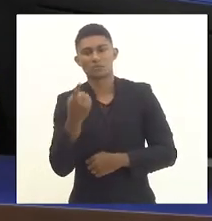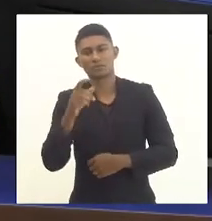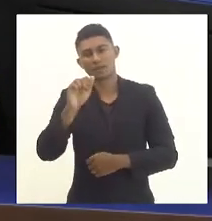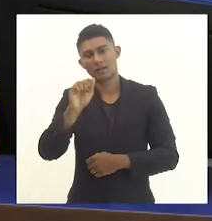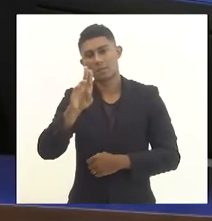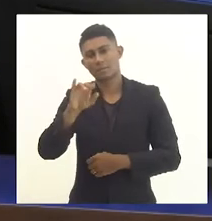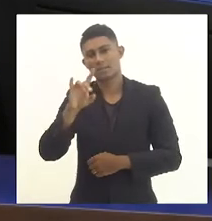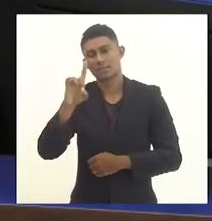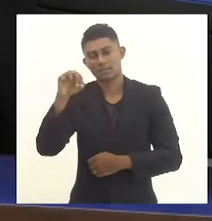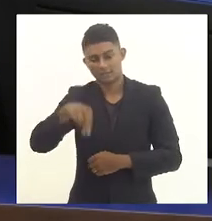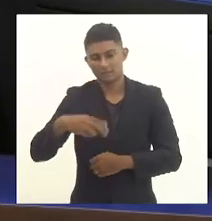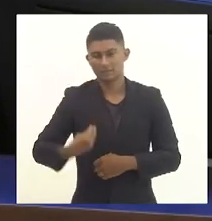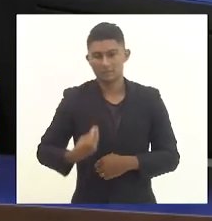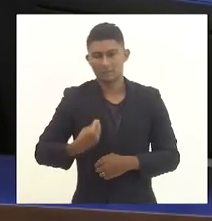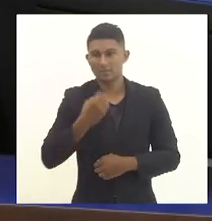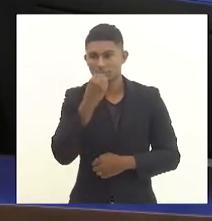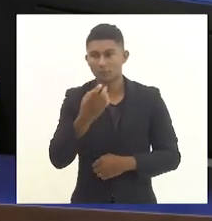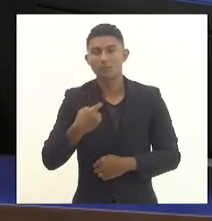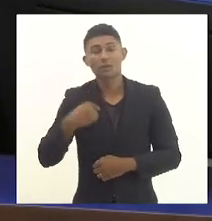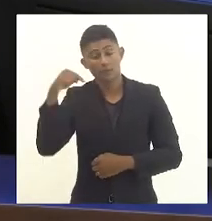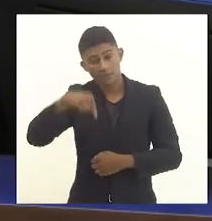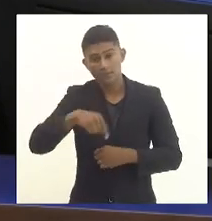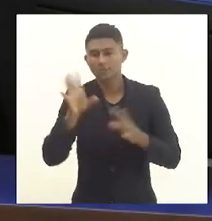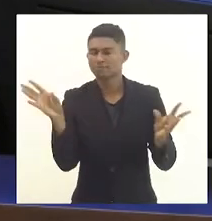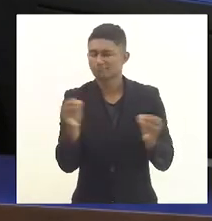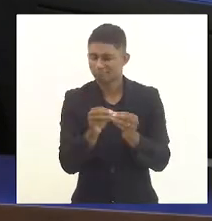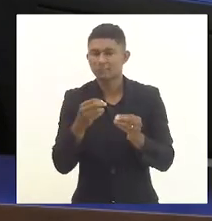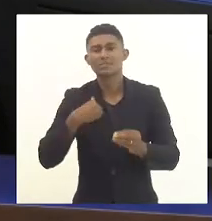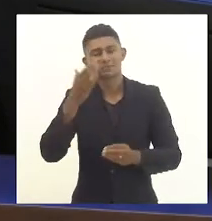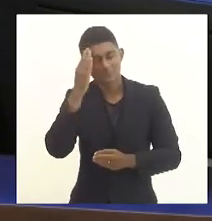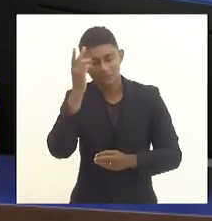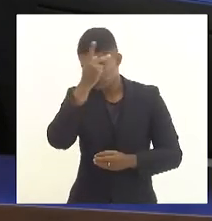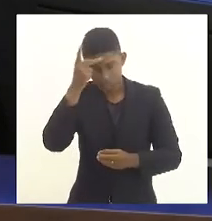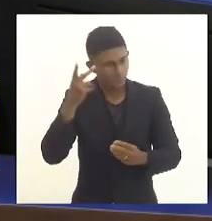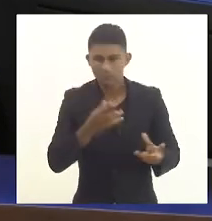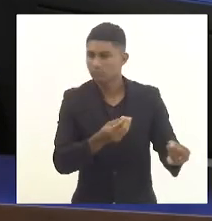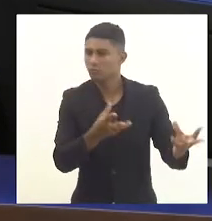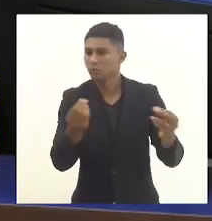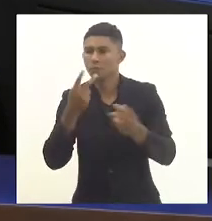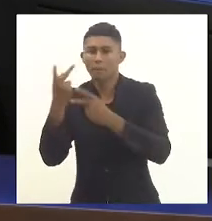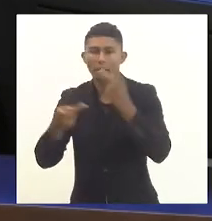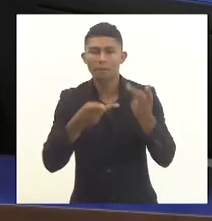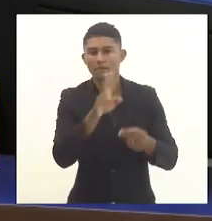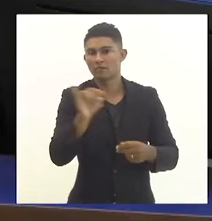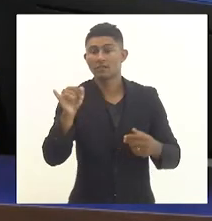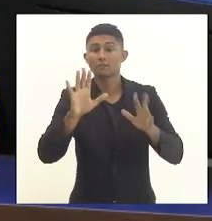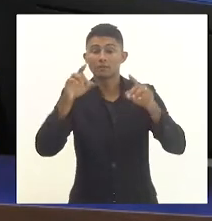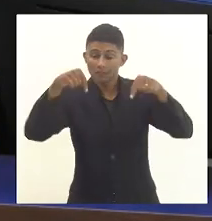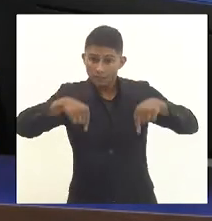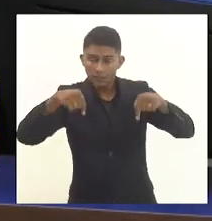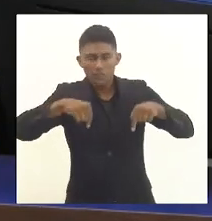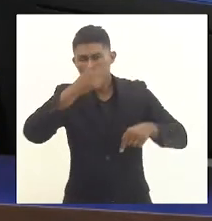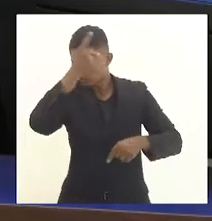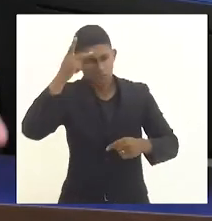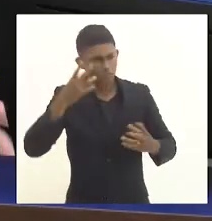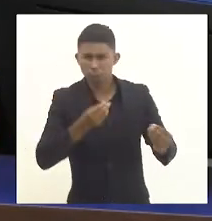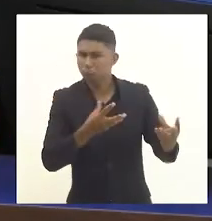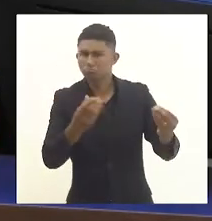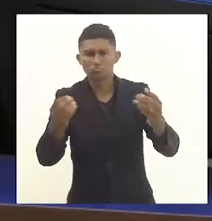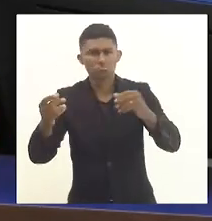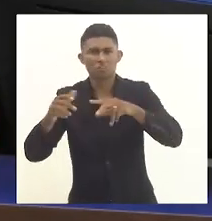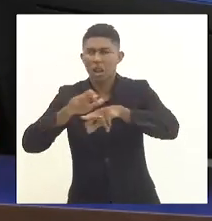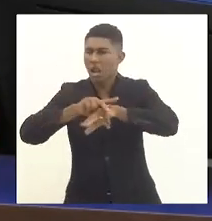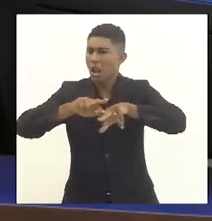E eu vou ser muito breve, eu sei que temos muitas pessoas para falar, mas diante de um público tão diverso e seleto, eu queria